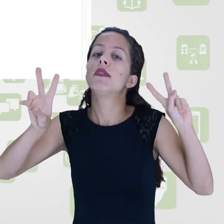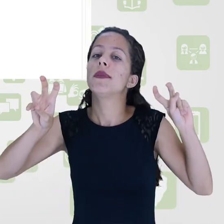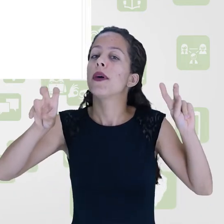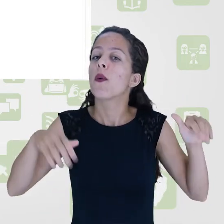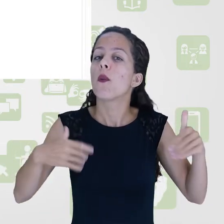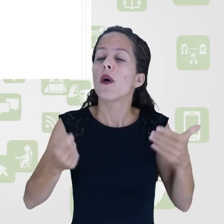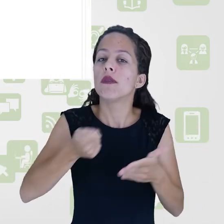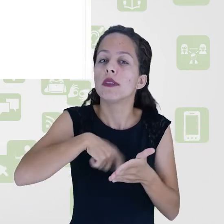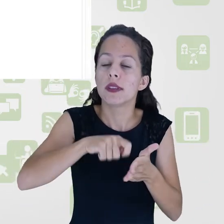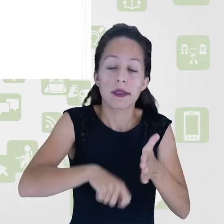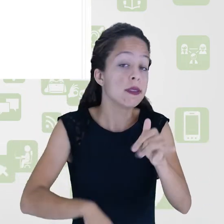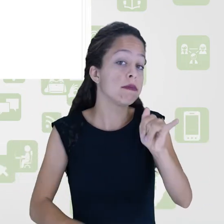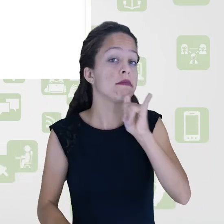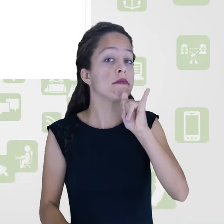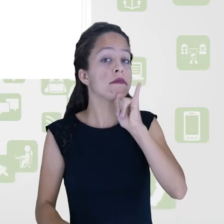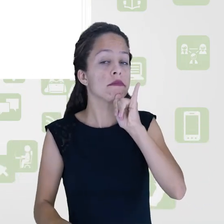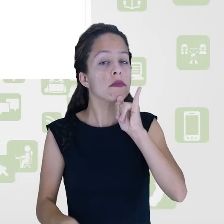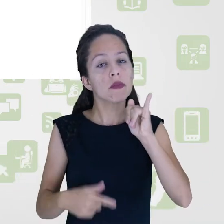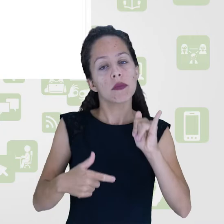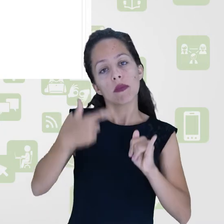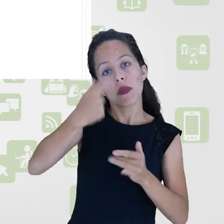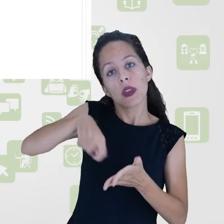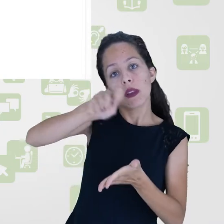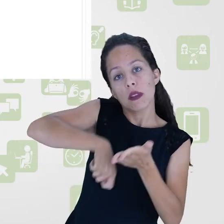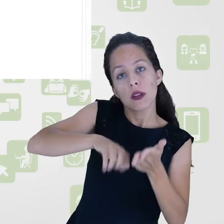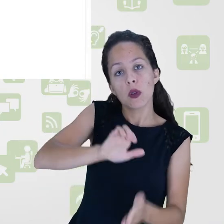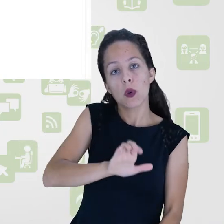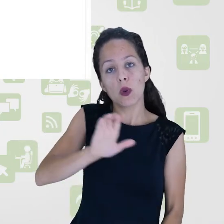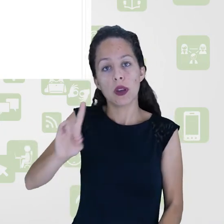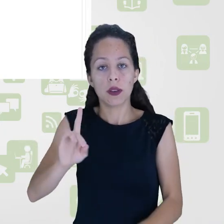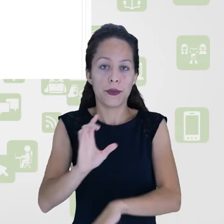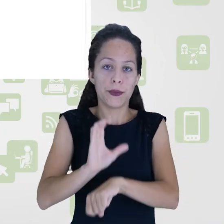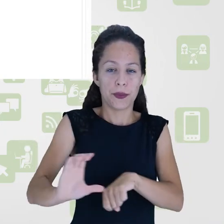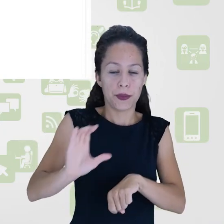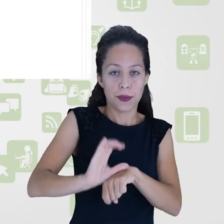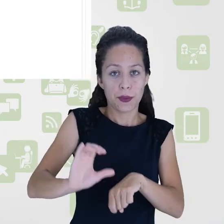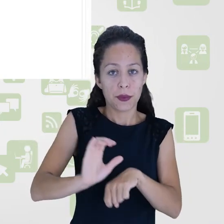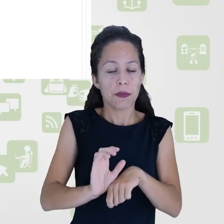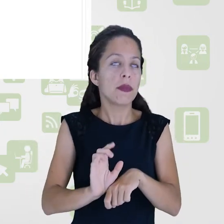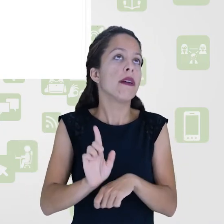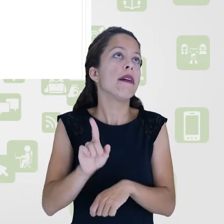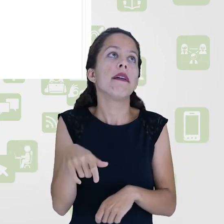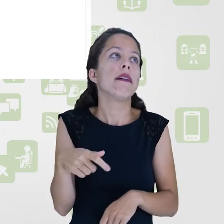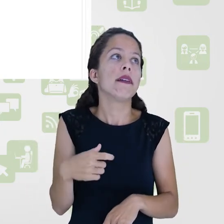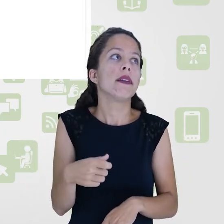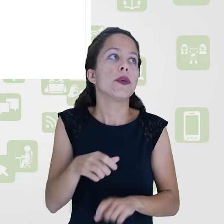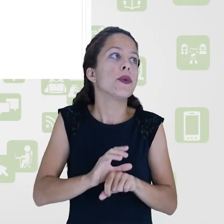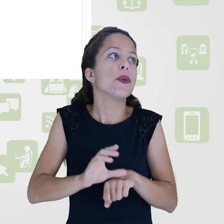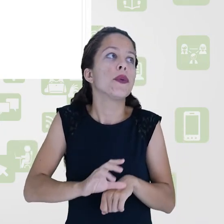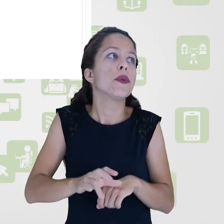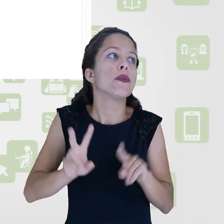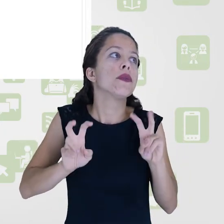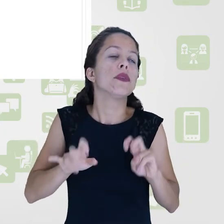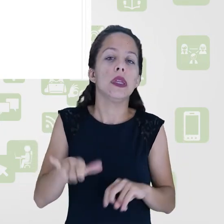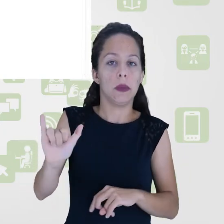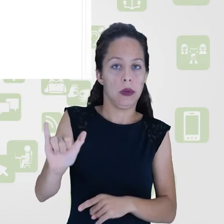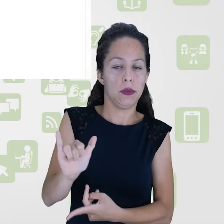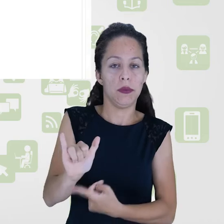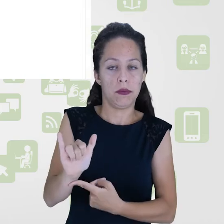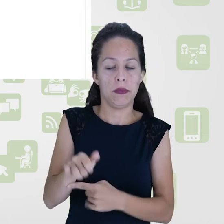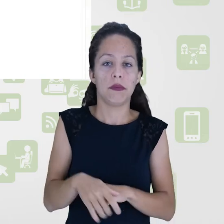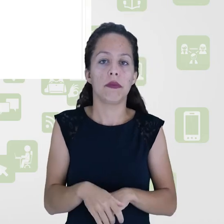o título que eu quero. Então, por exemplo, coordenação do curso Y. Vamos supor que eu